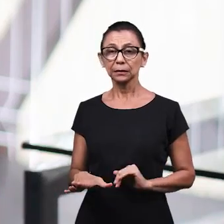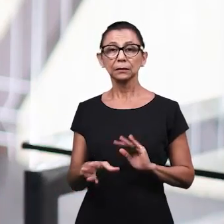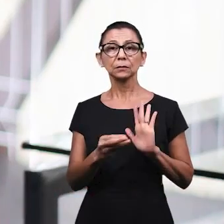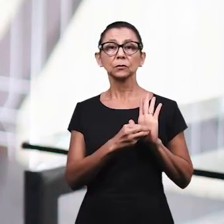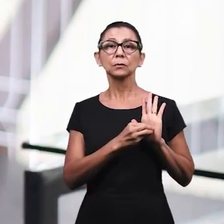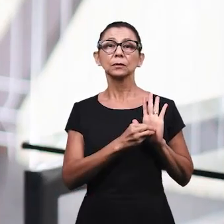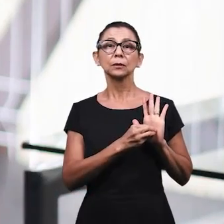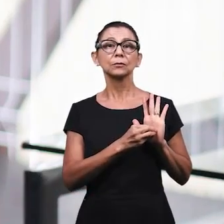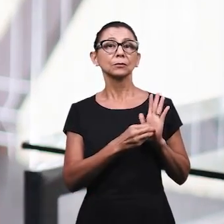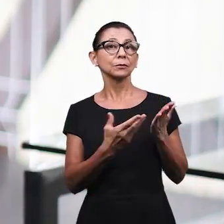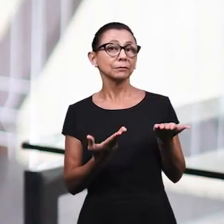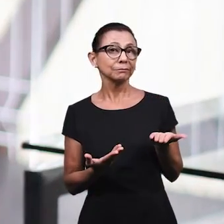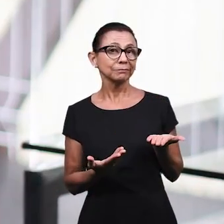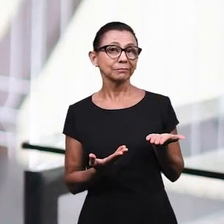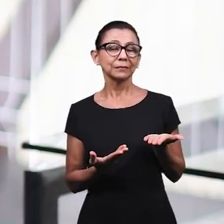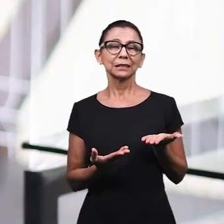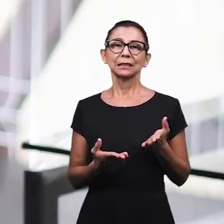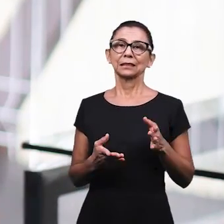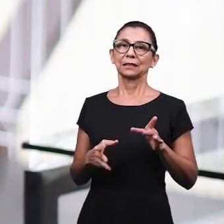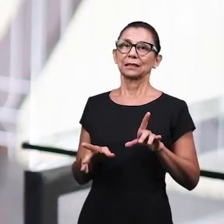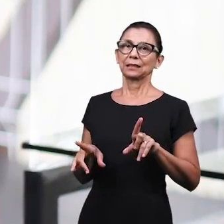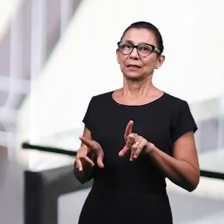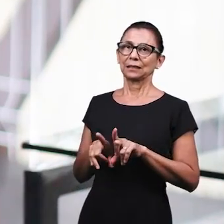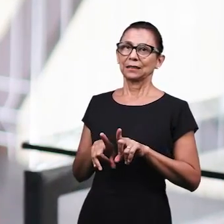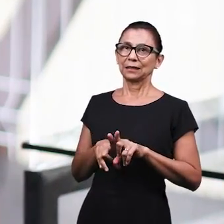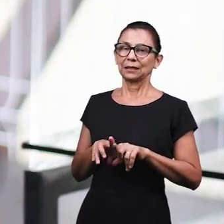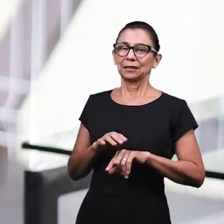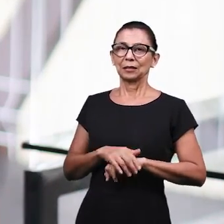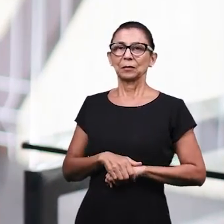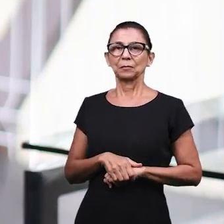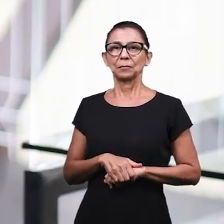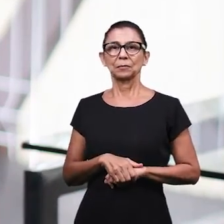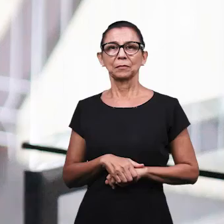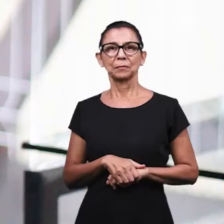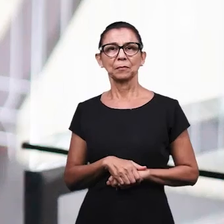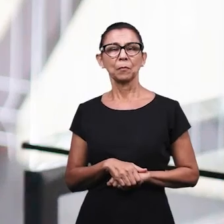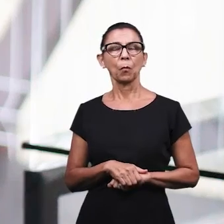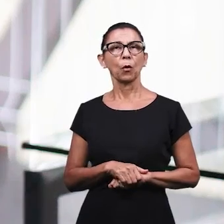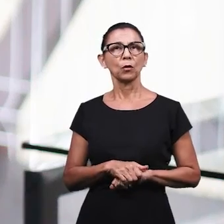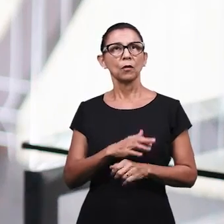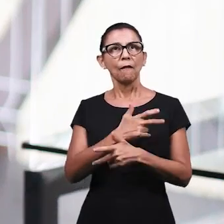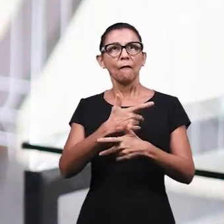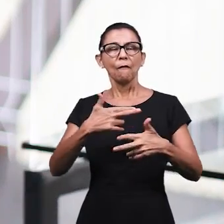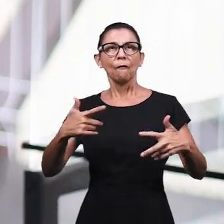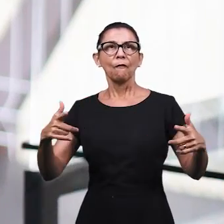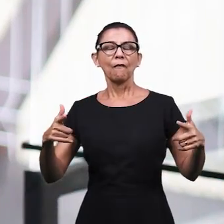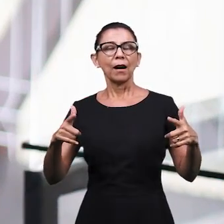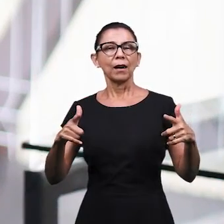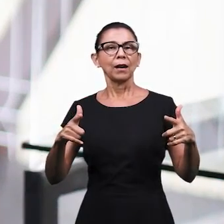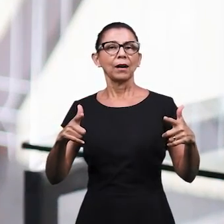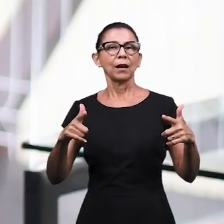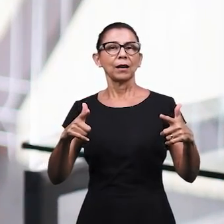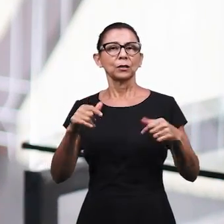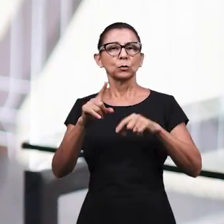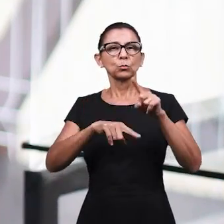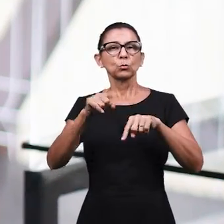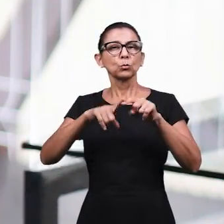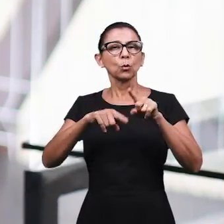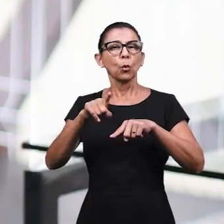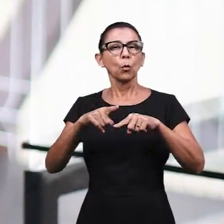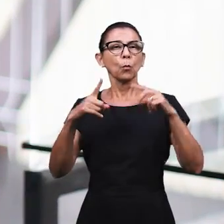conteúdo infantil, e aí eu sugeri também, pode-se colocar BG, pode-se colocar efeitos, esses